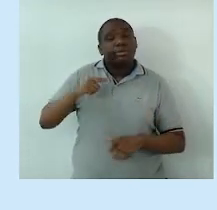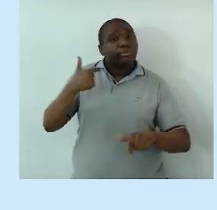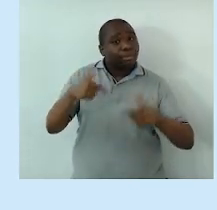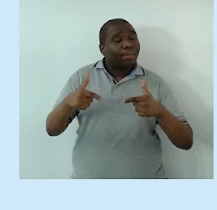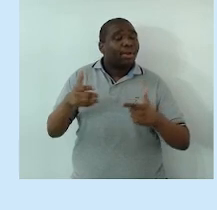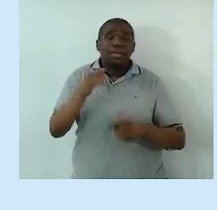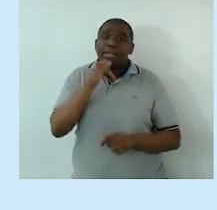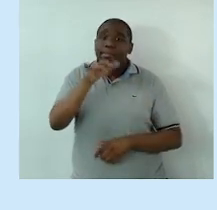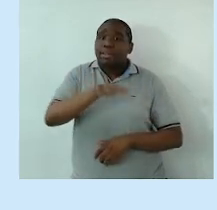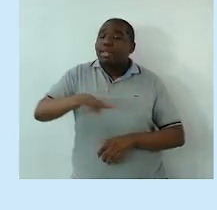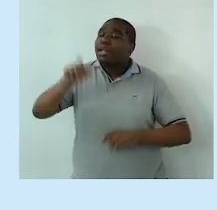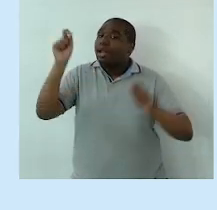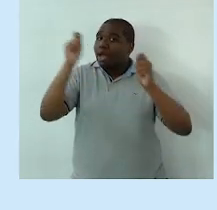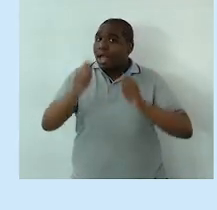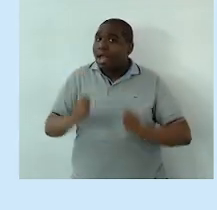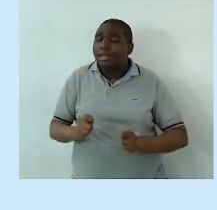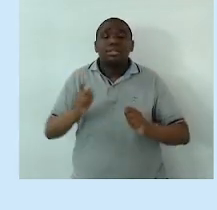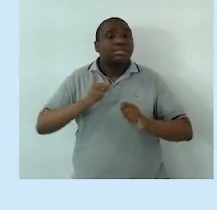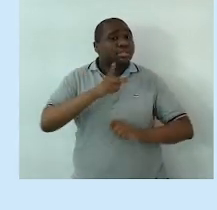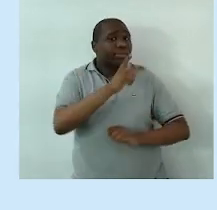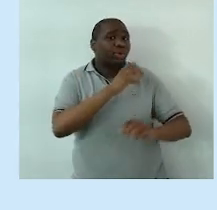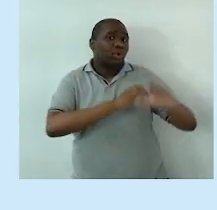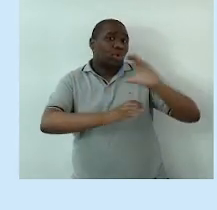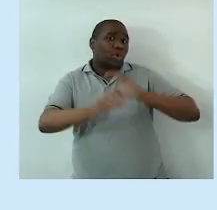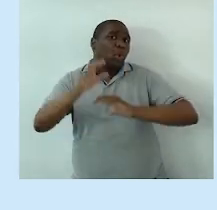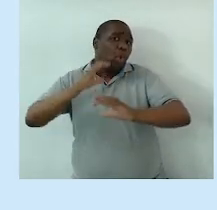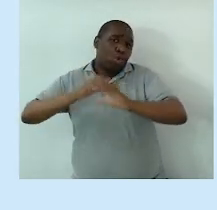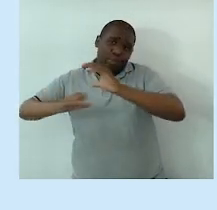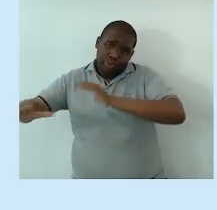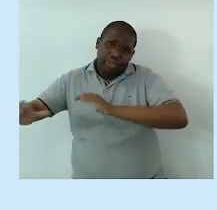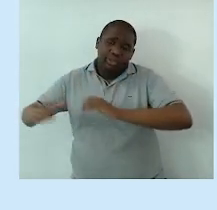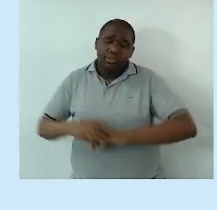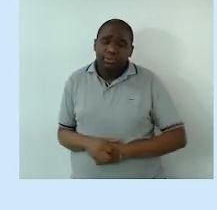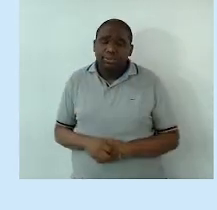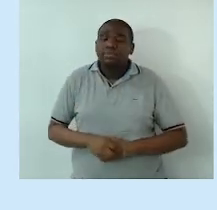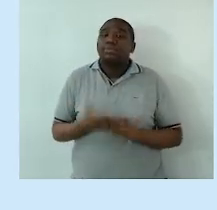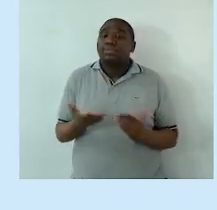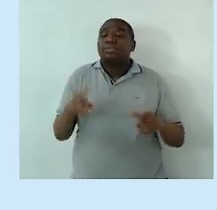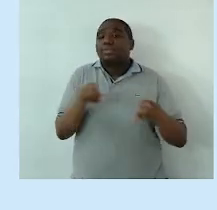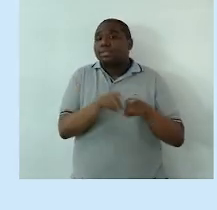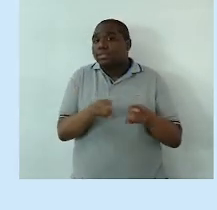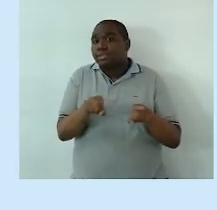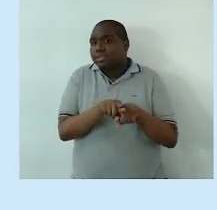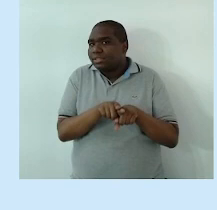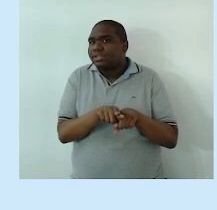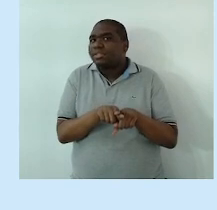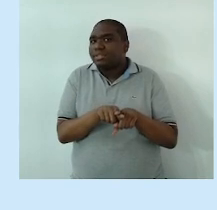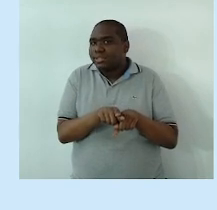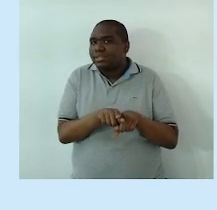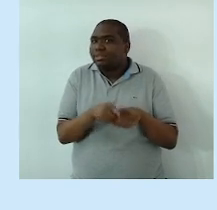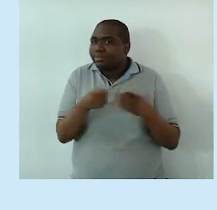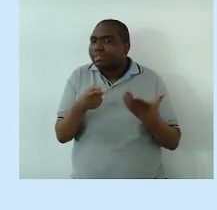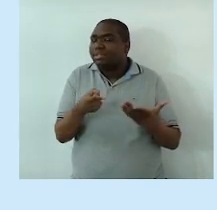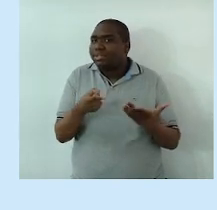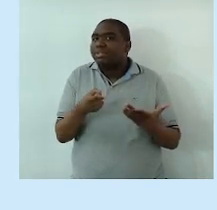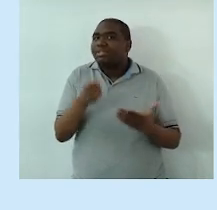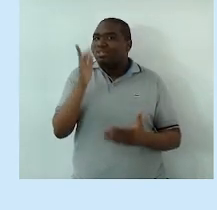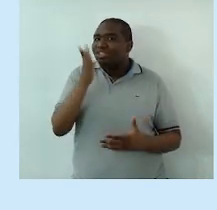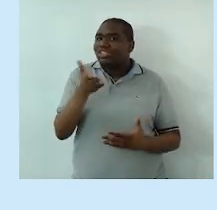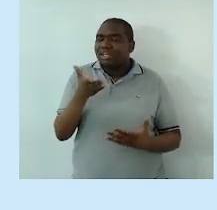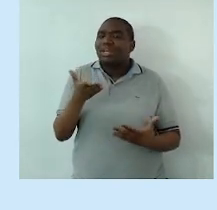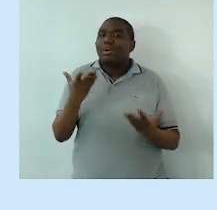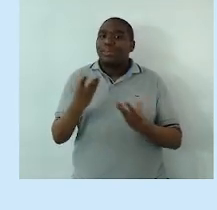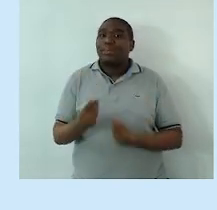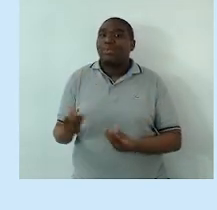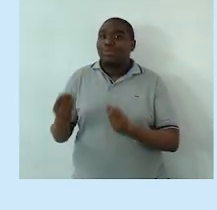estar se comunicando, Então, assim, como também a literatura também, ela já se viu